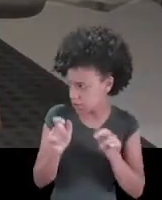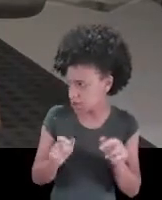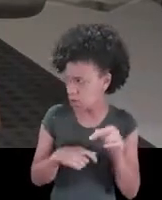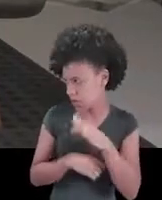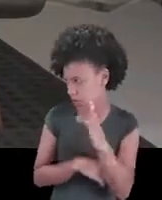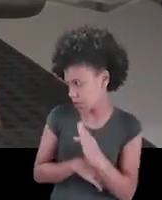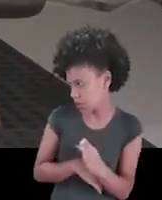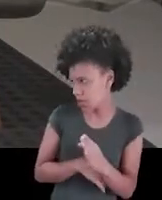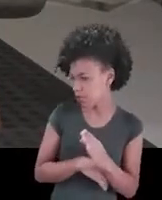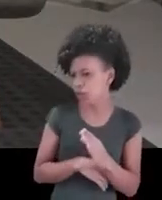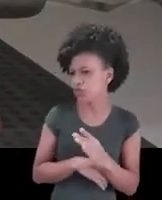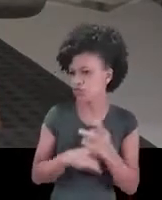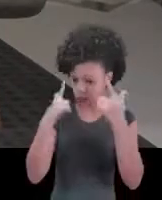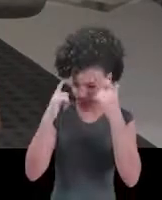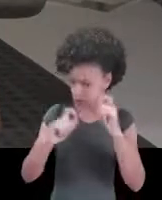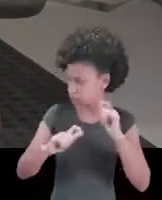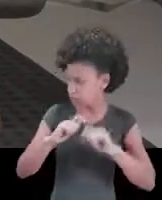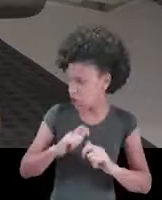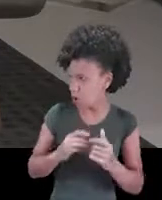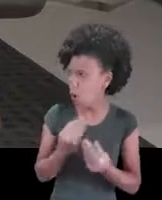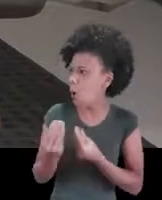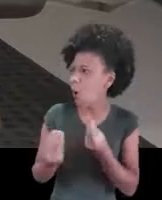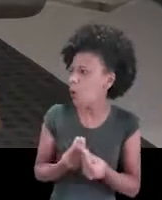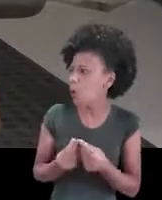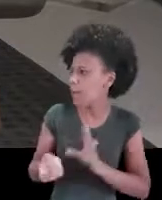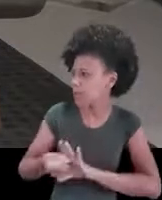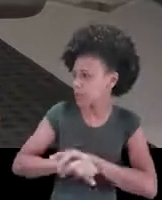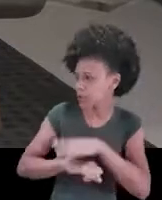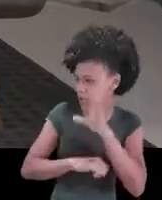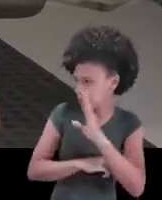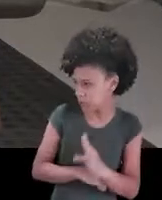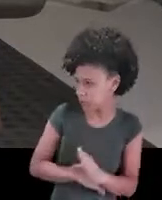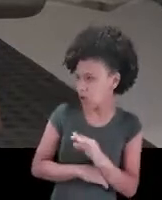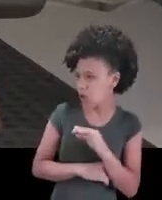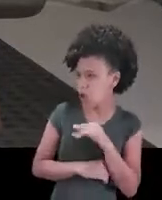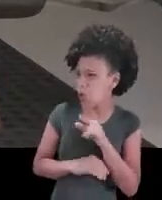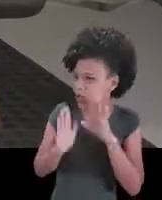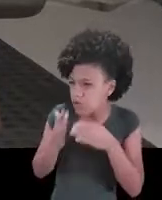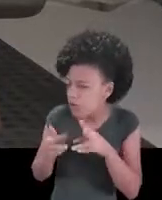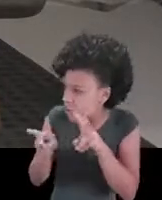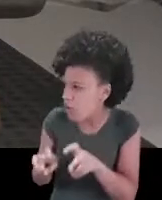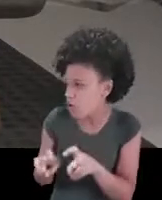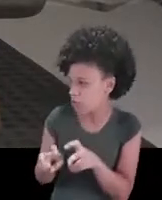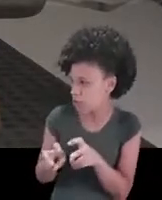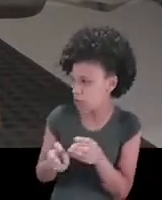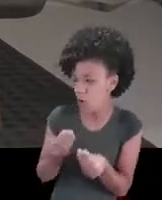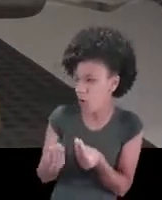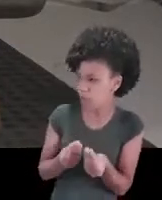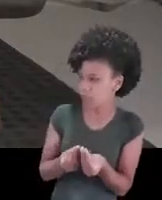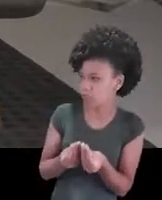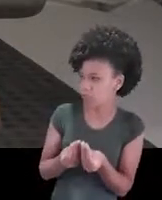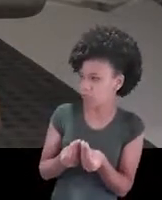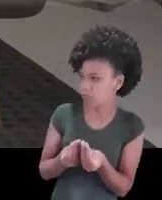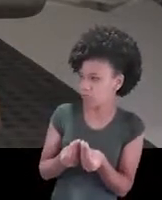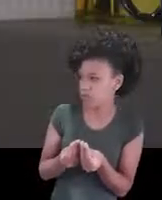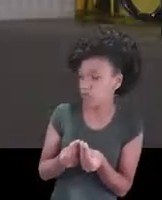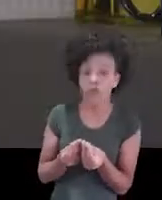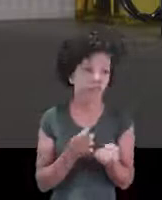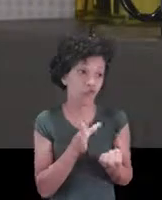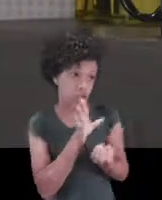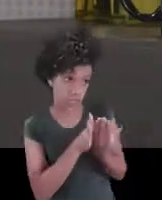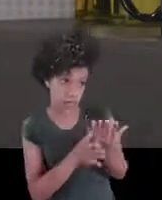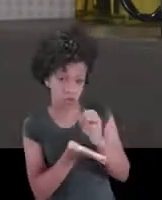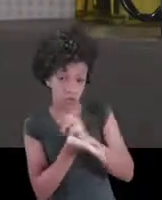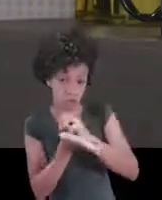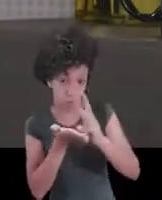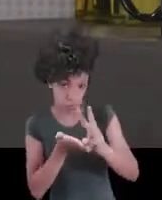arquivos de arquivos pdf do livro é como é que é a segurança no Brasil com isso e enfim fui foi